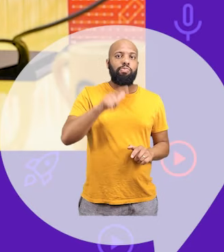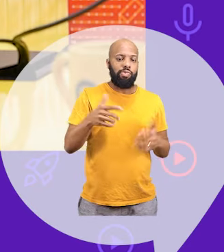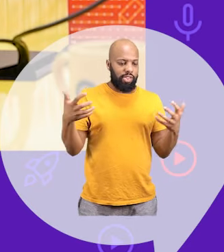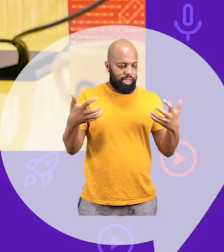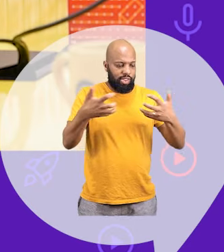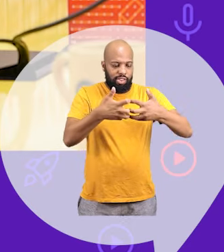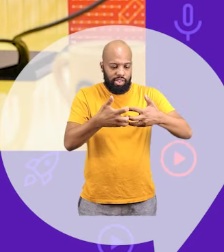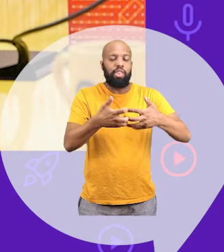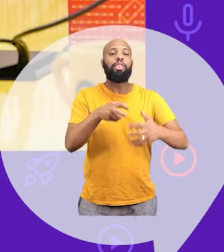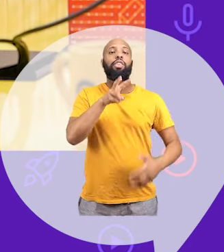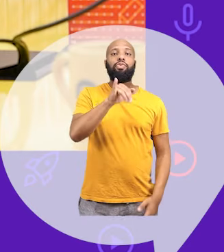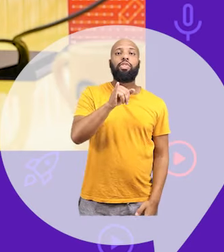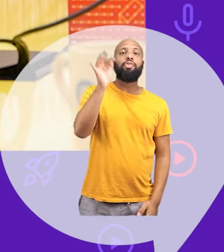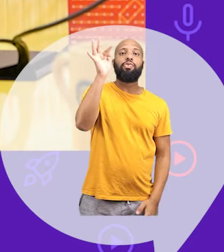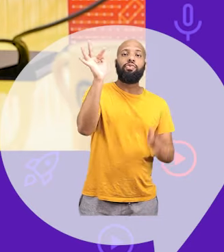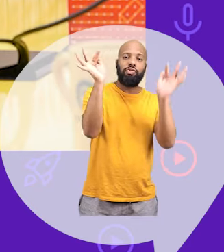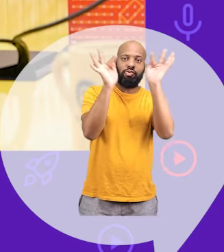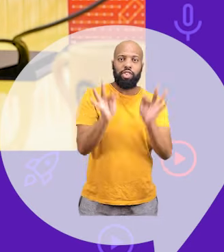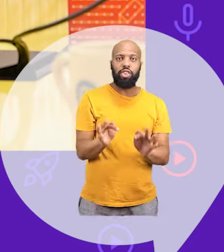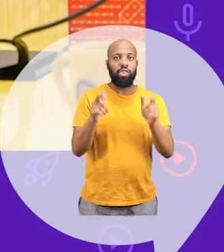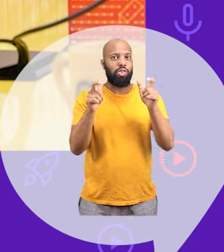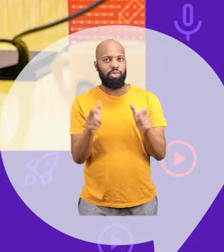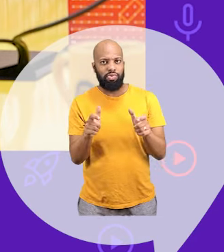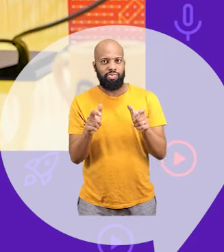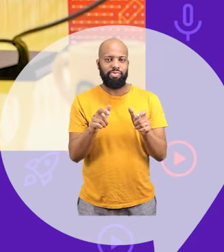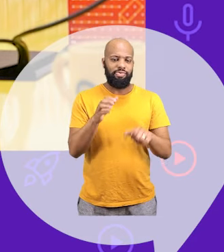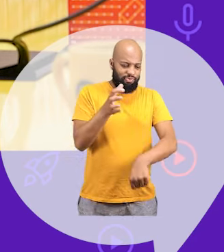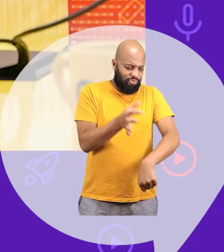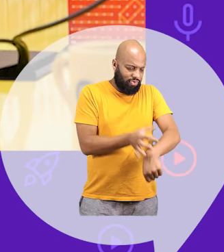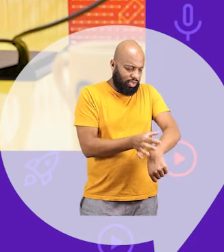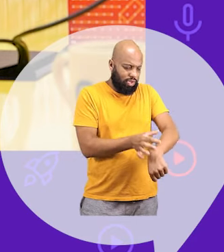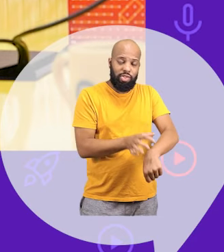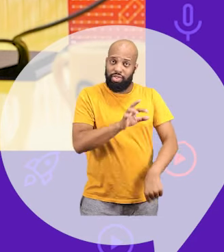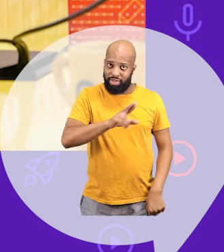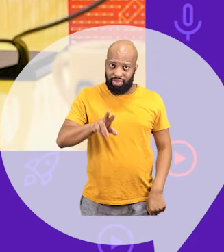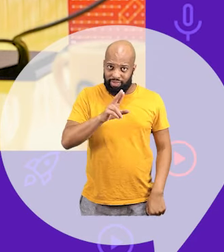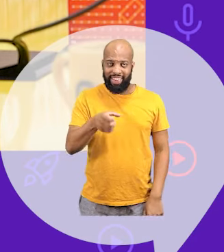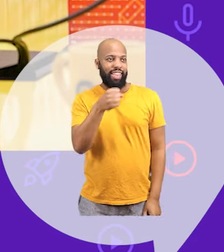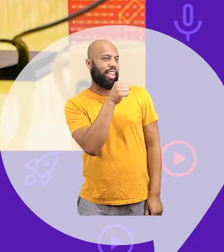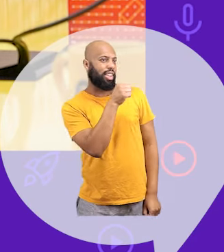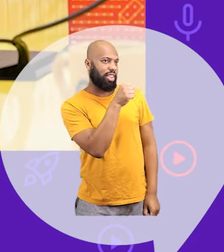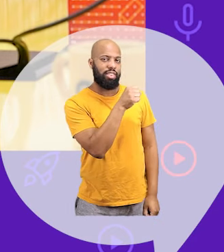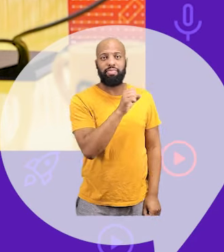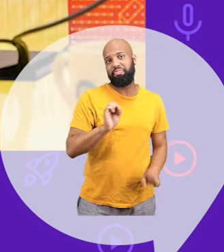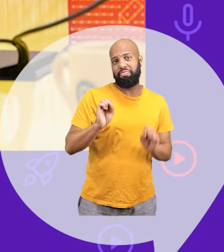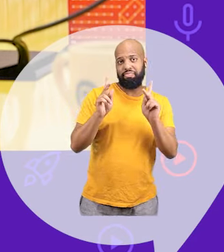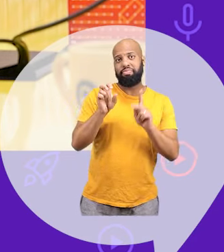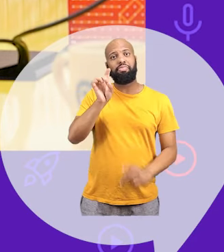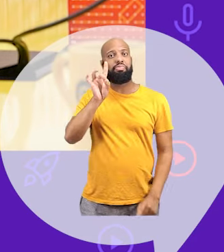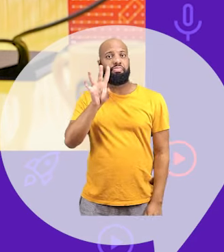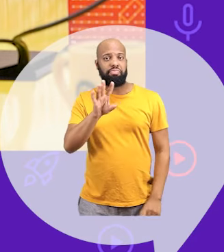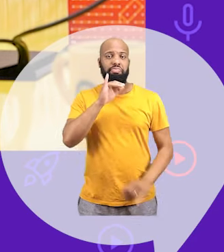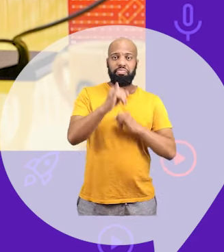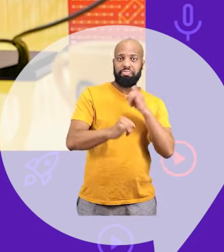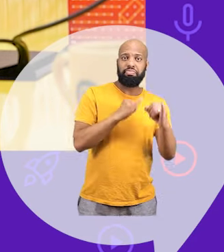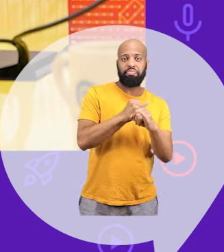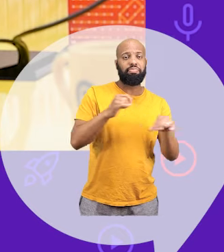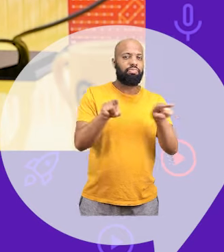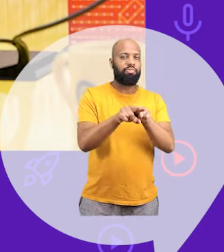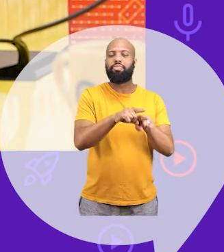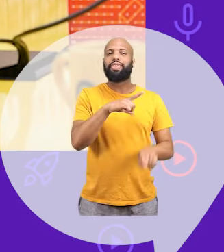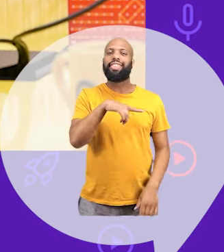onde que você vai se encaixar e onde você vai ser feliz fazendo o que você faz não vai se não vai ser no Faustão tá tudo bem E vai ser só na